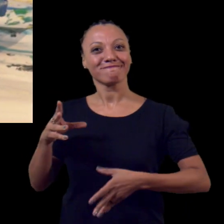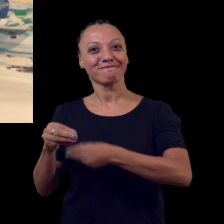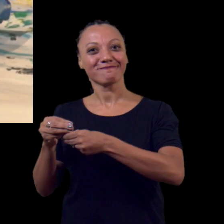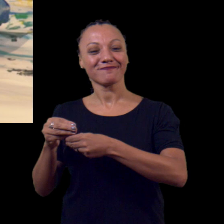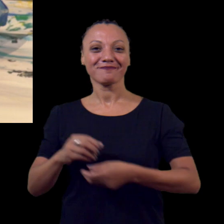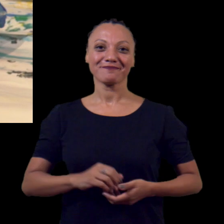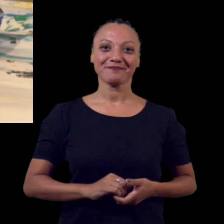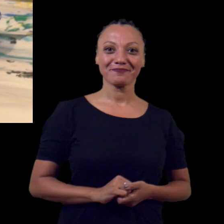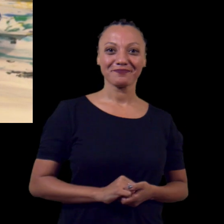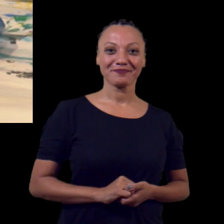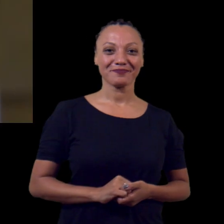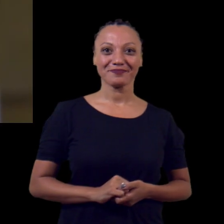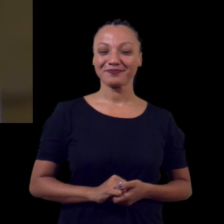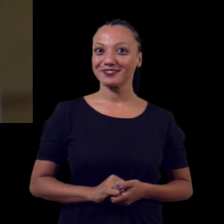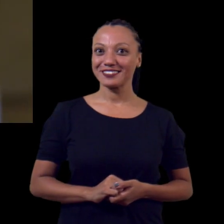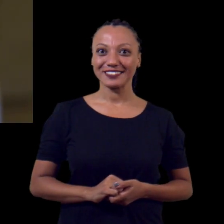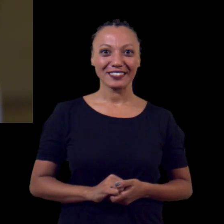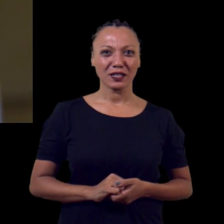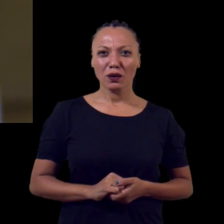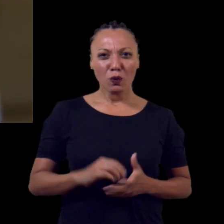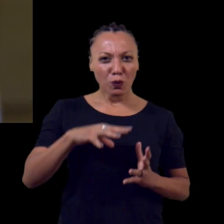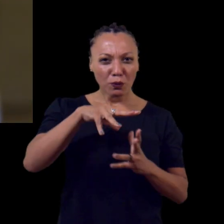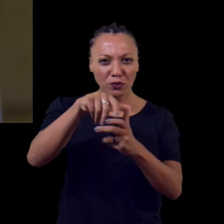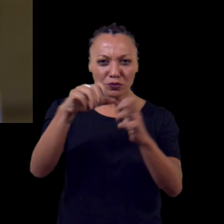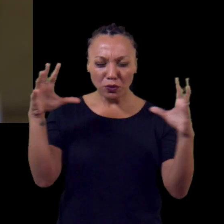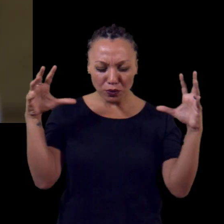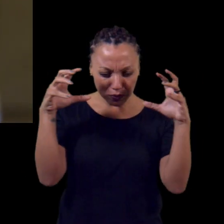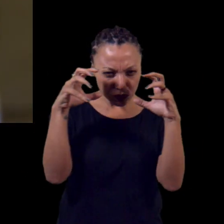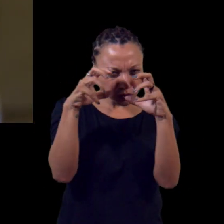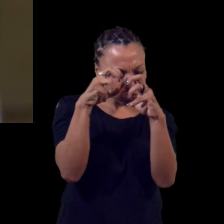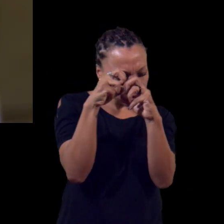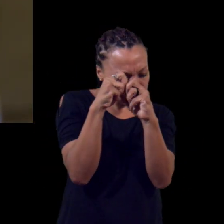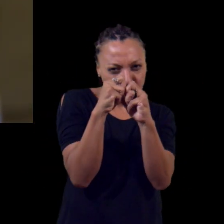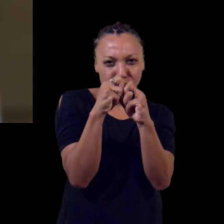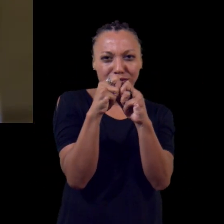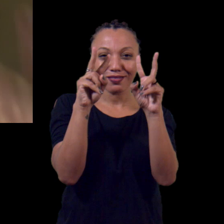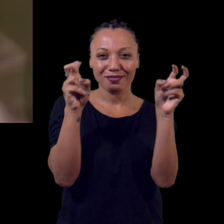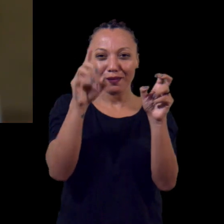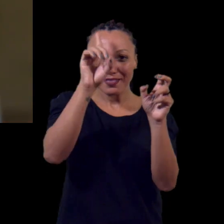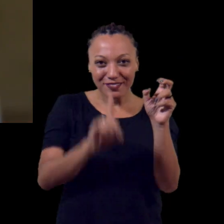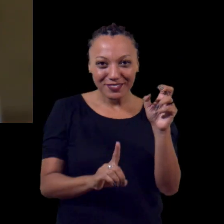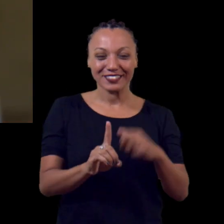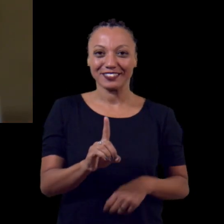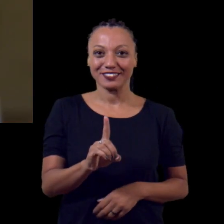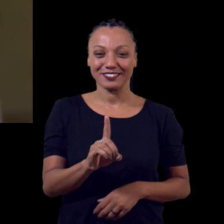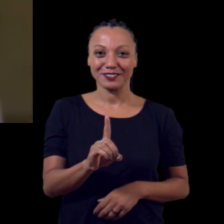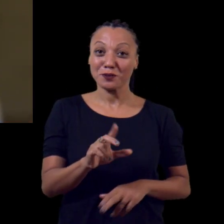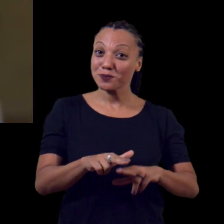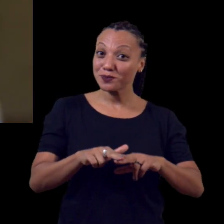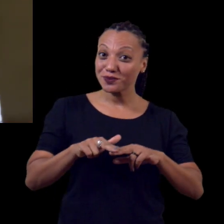O mundo ainda está muito escuro em relação à pessoa